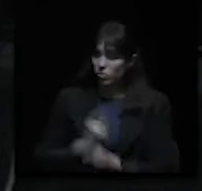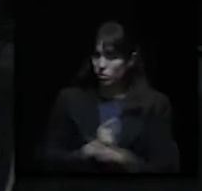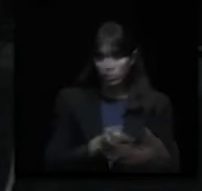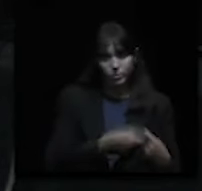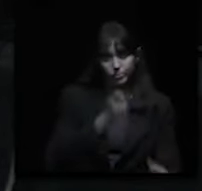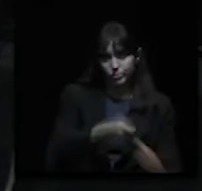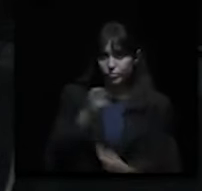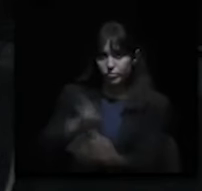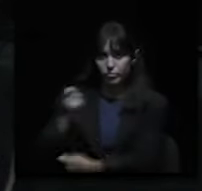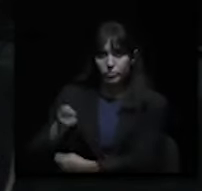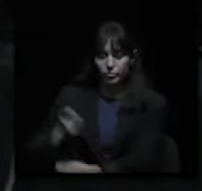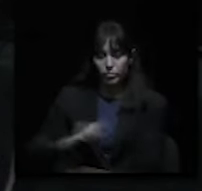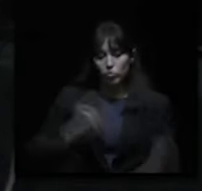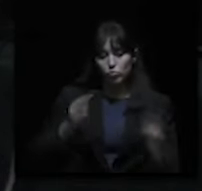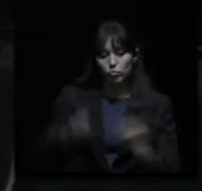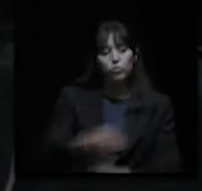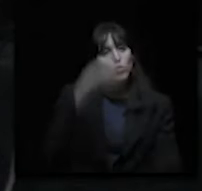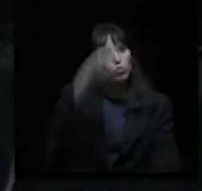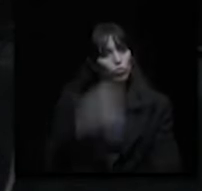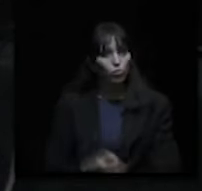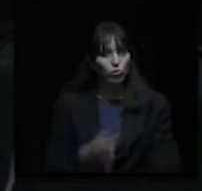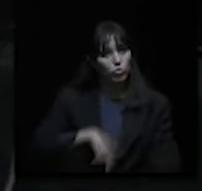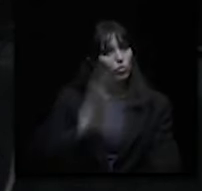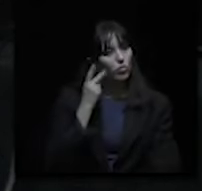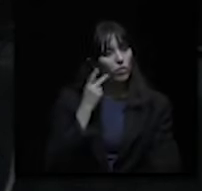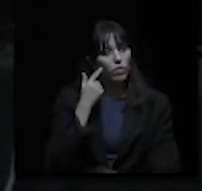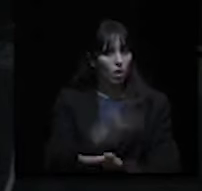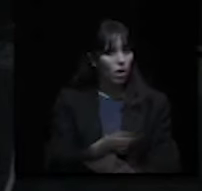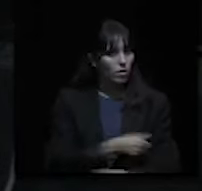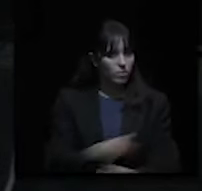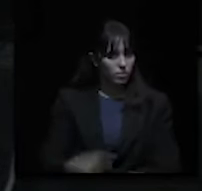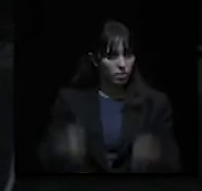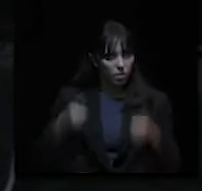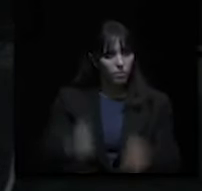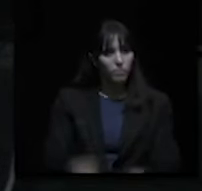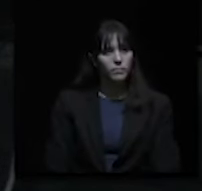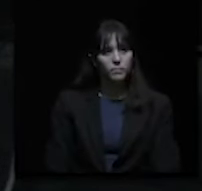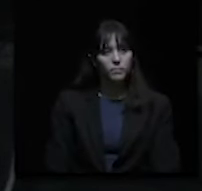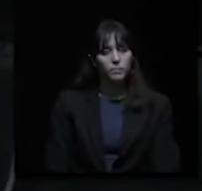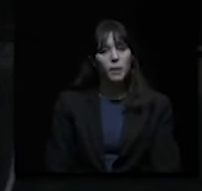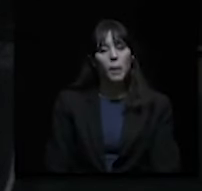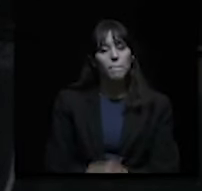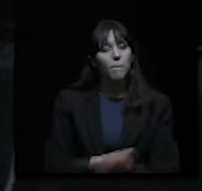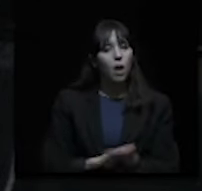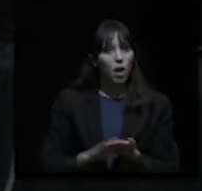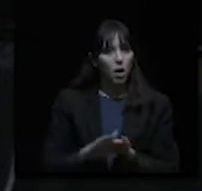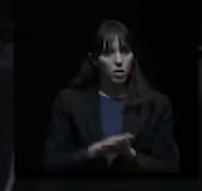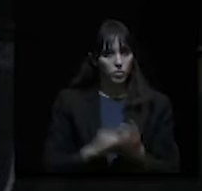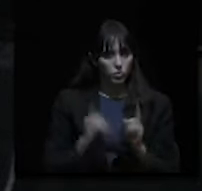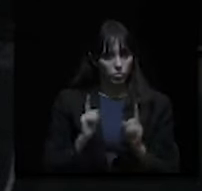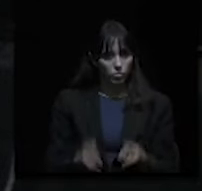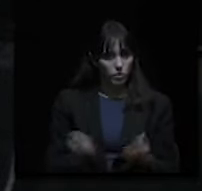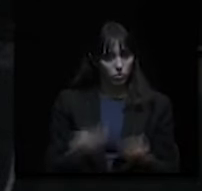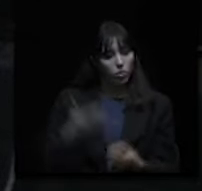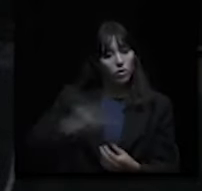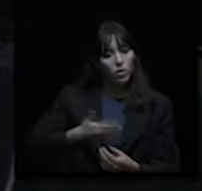a não assegurar que fazemos uma transição justa na forma como vivemos e como estamos na cidade. Comecemos pelo básico, por aquilo